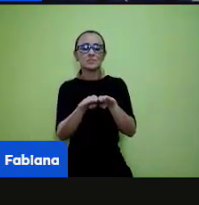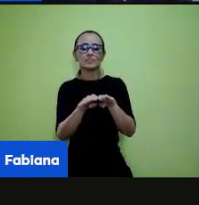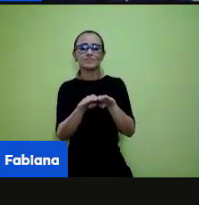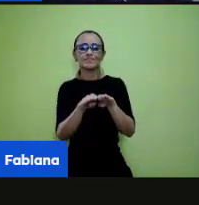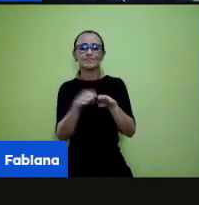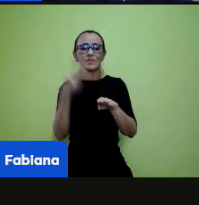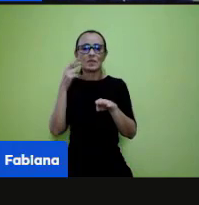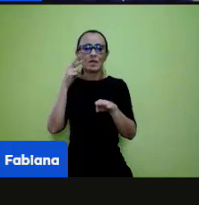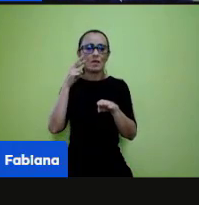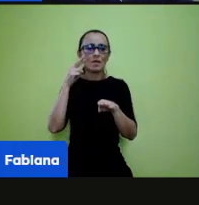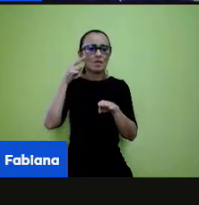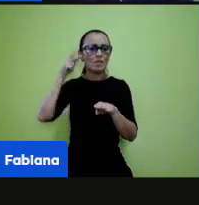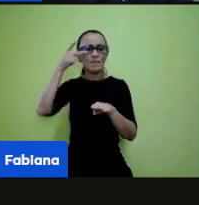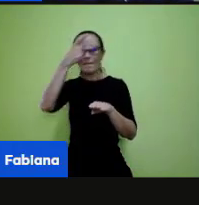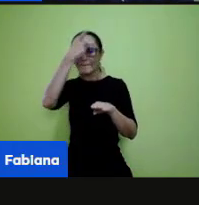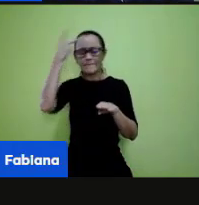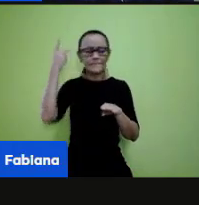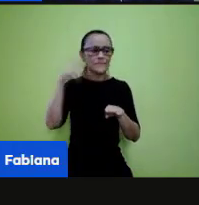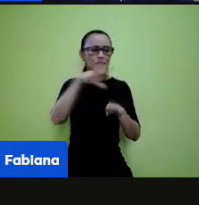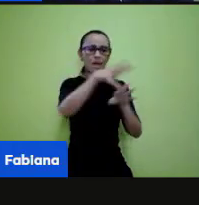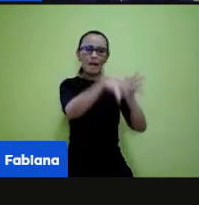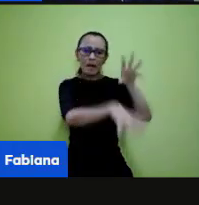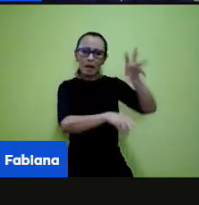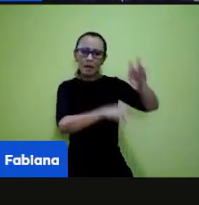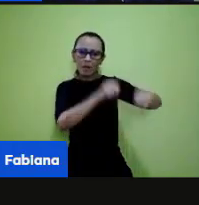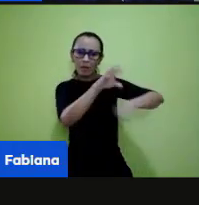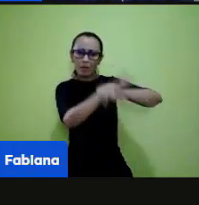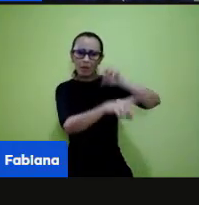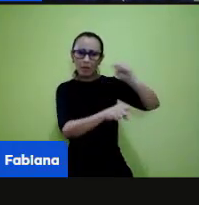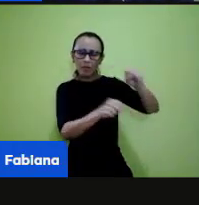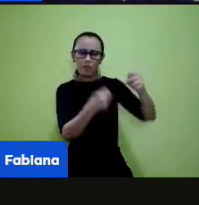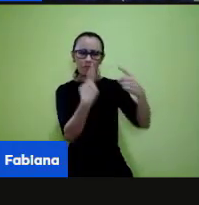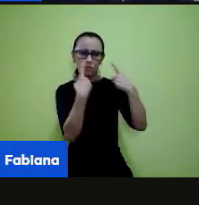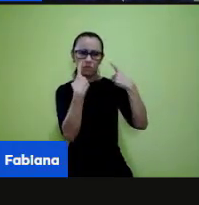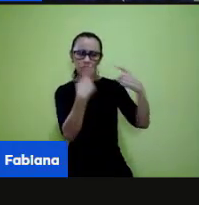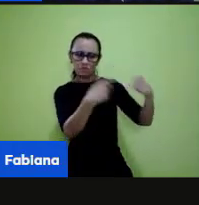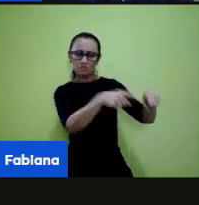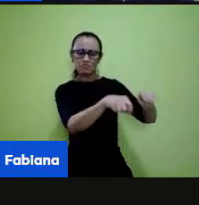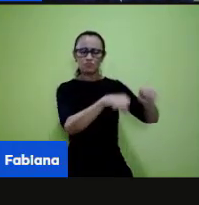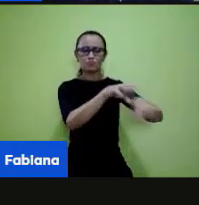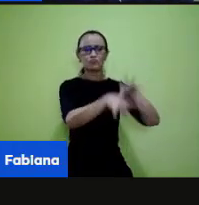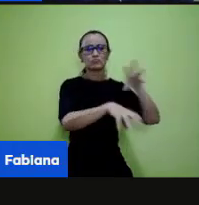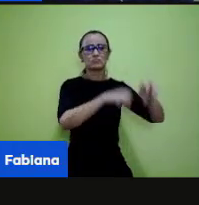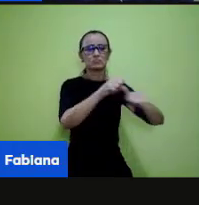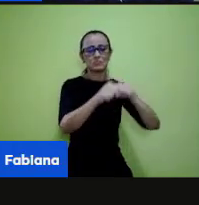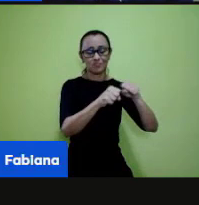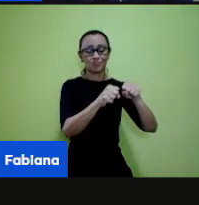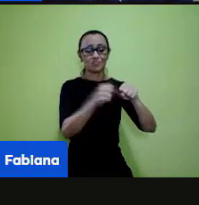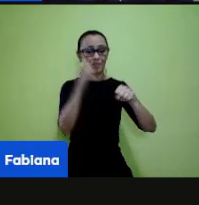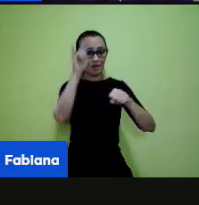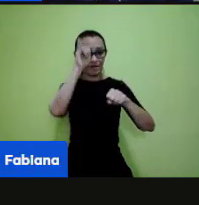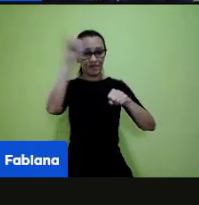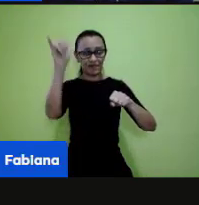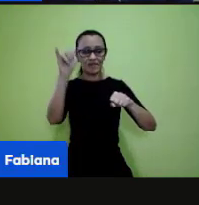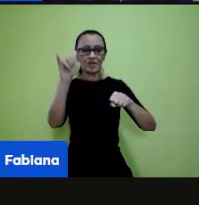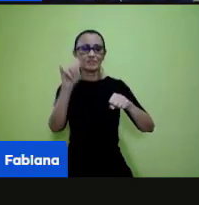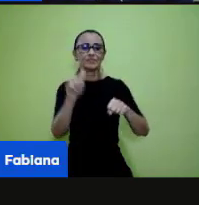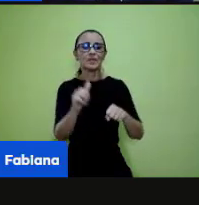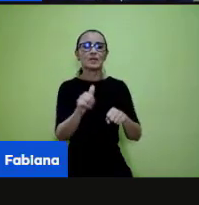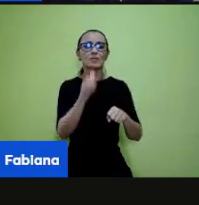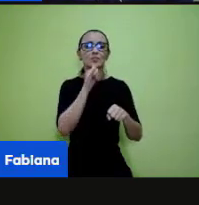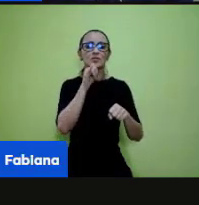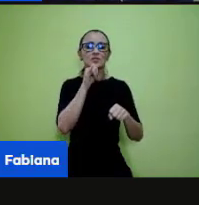mecânico, basicamente, é remover, eliminar ou vedar esses criadores. A vedação é na questão das caixas d'água,